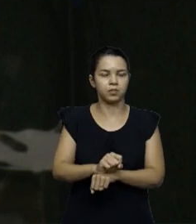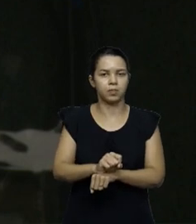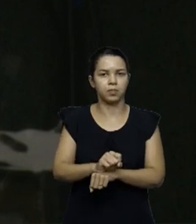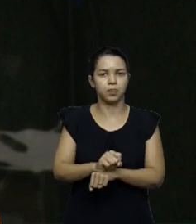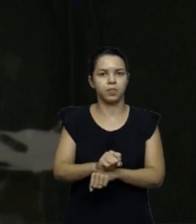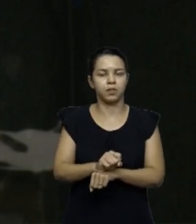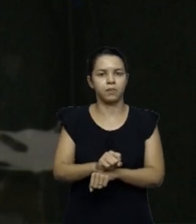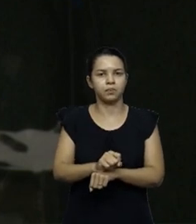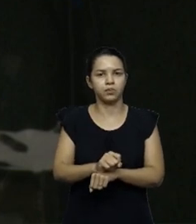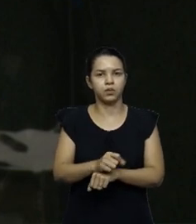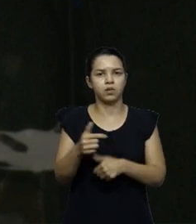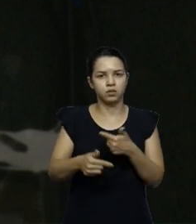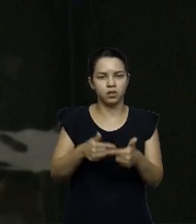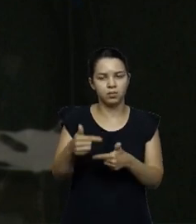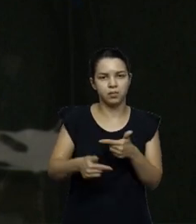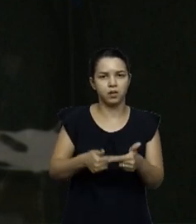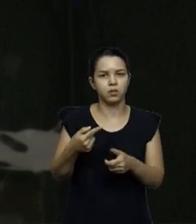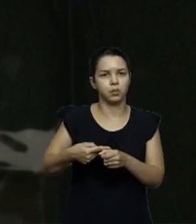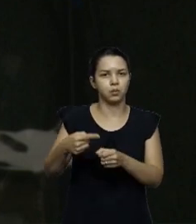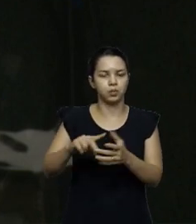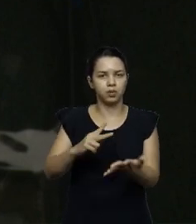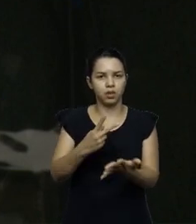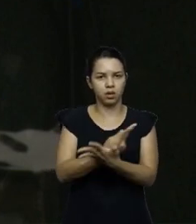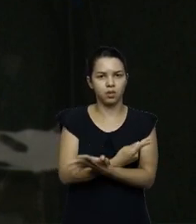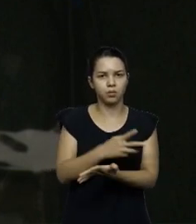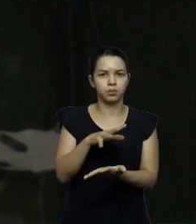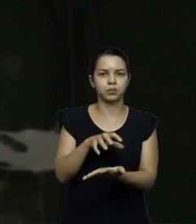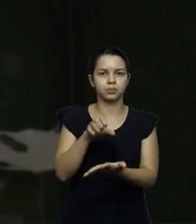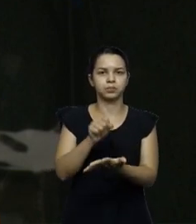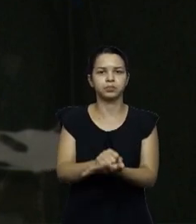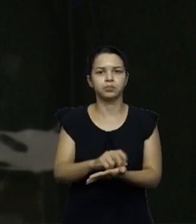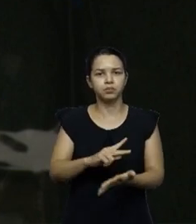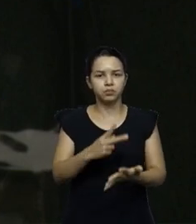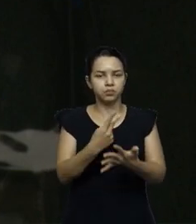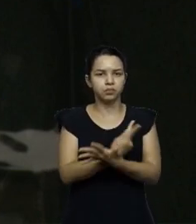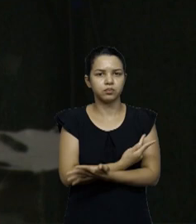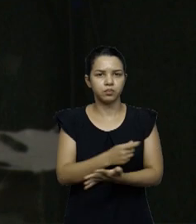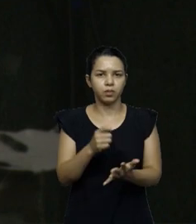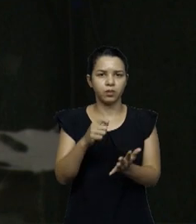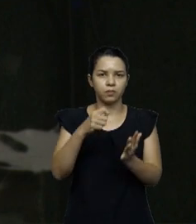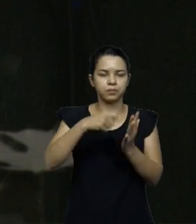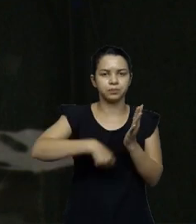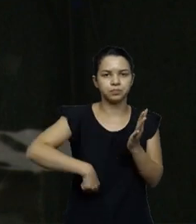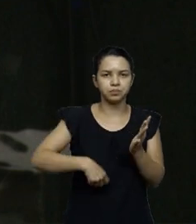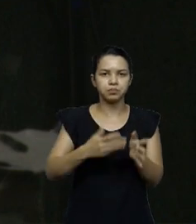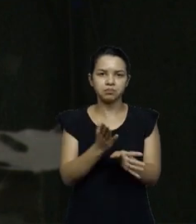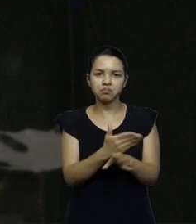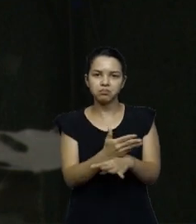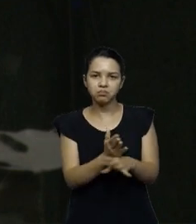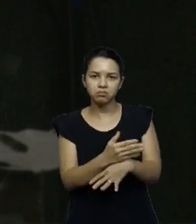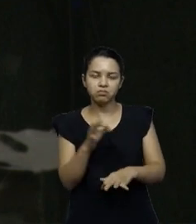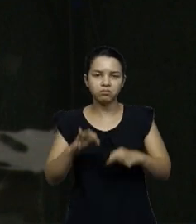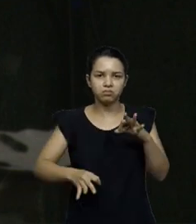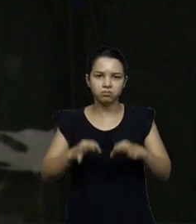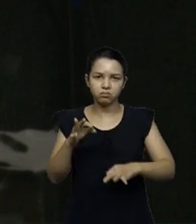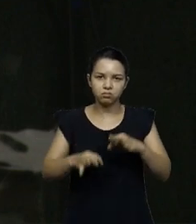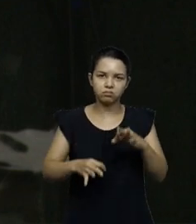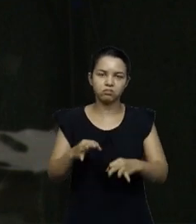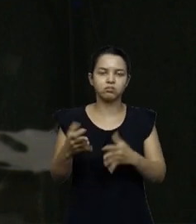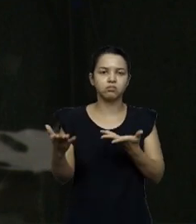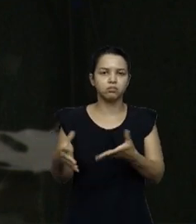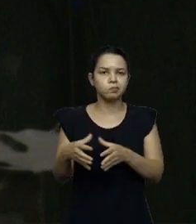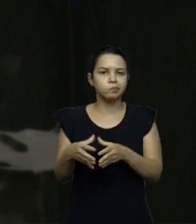municipalização nos erros da contratação nos erros das provas na negligência da Justiça quando buscada pela categoria